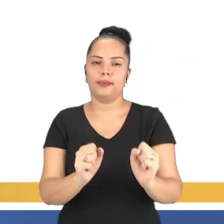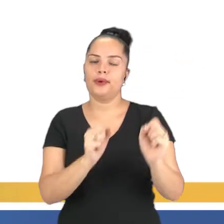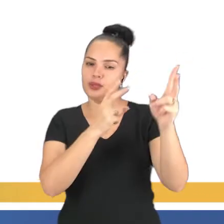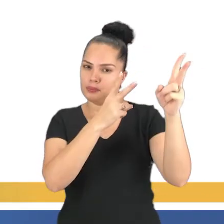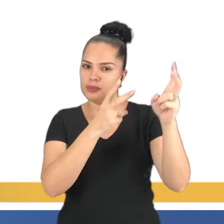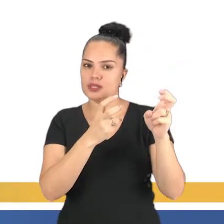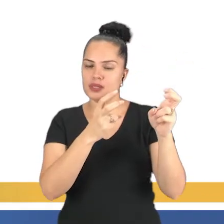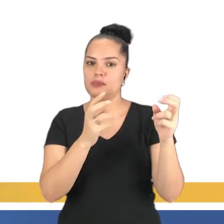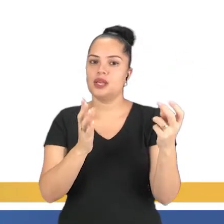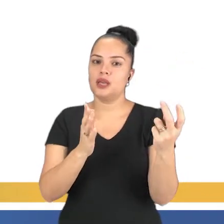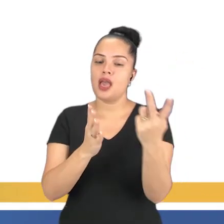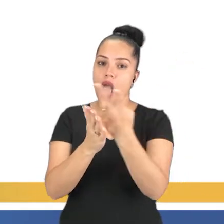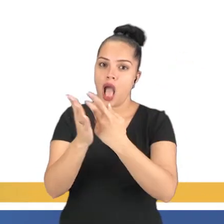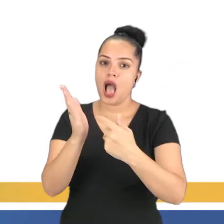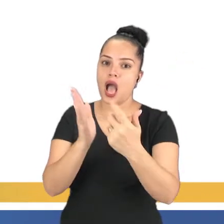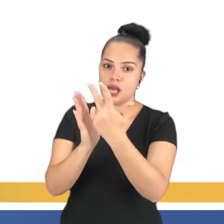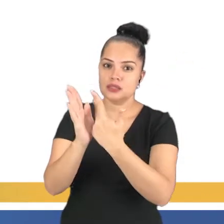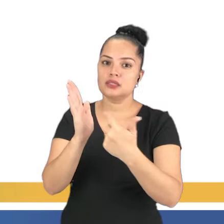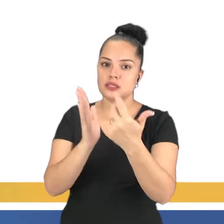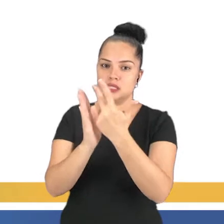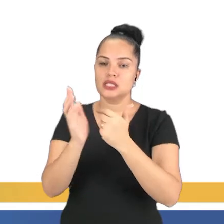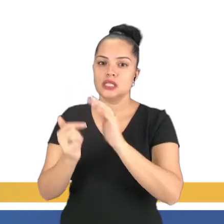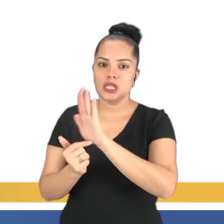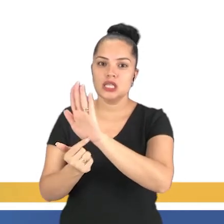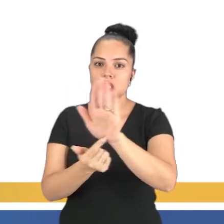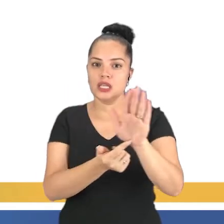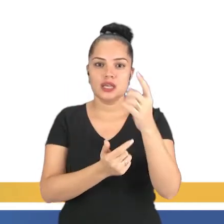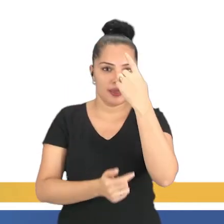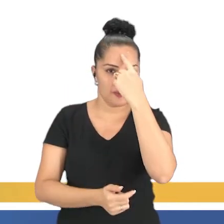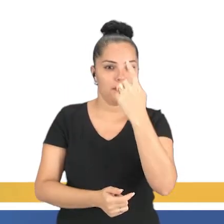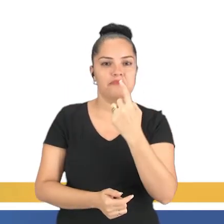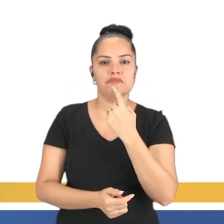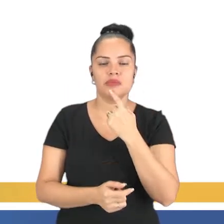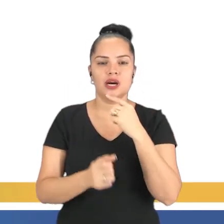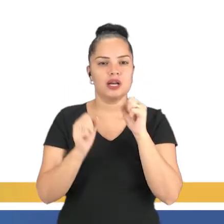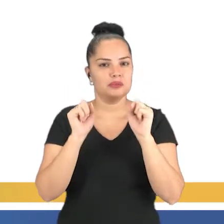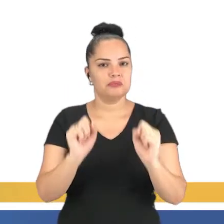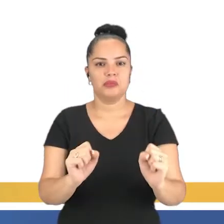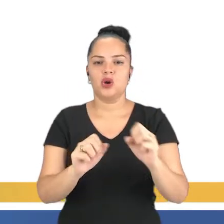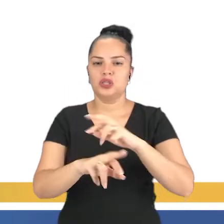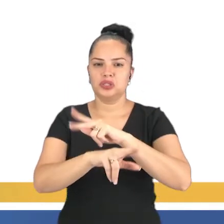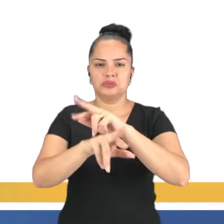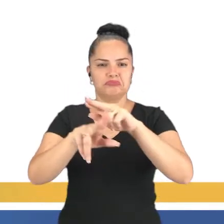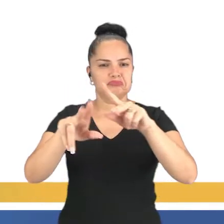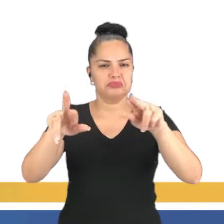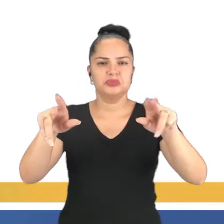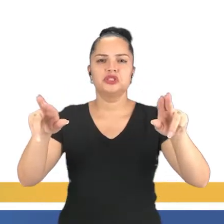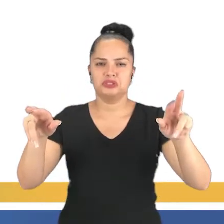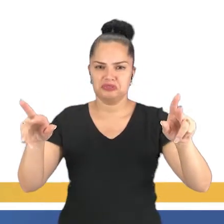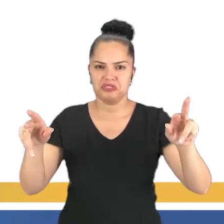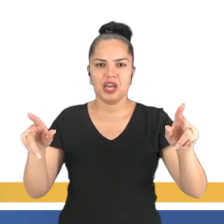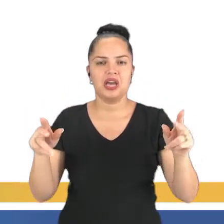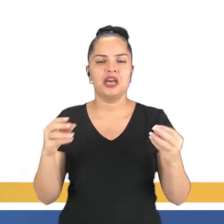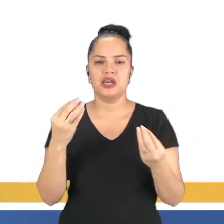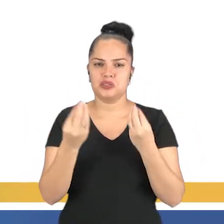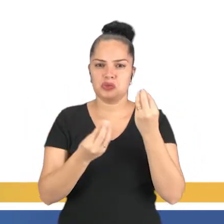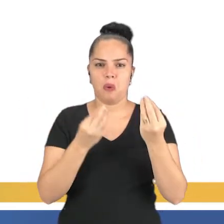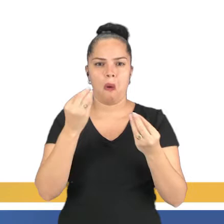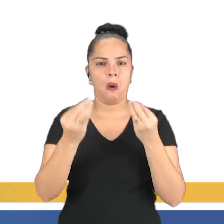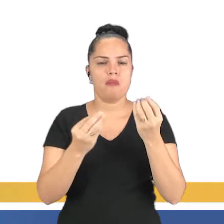as ilustrações. Você pode usar pictogramas, ícones, ilustrações